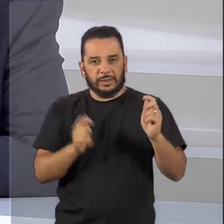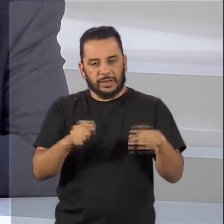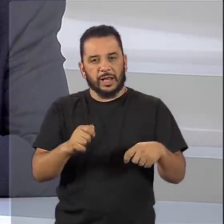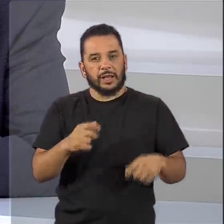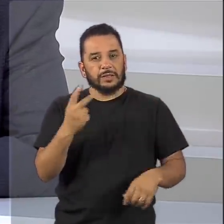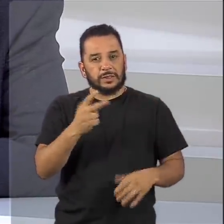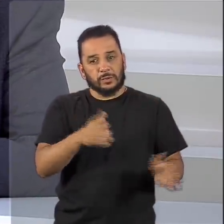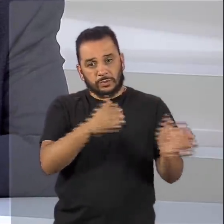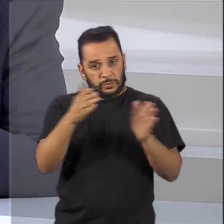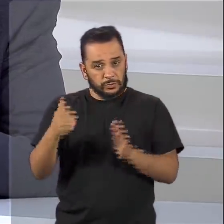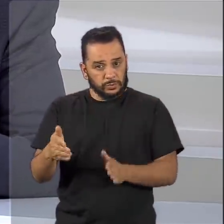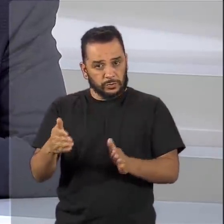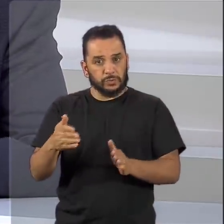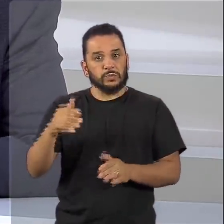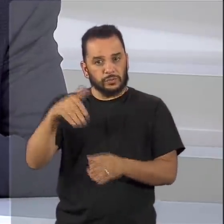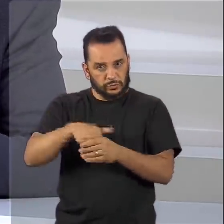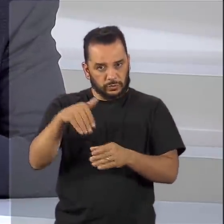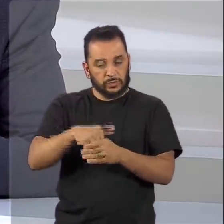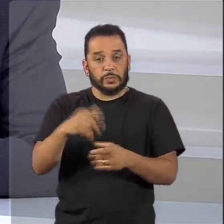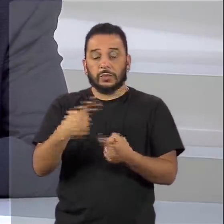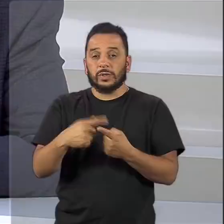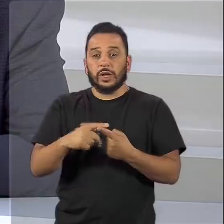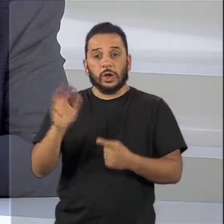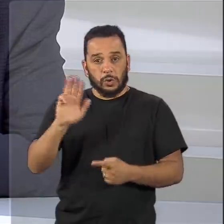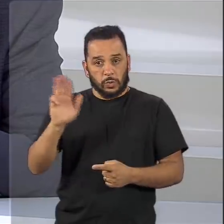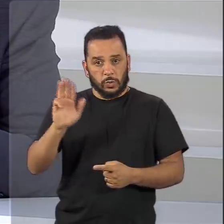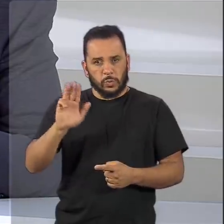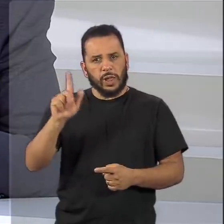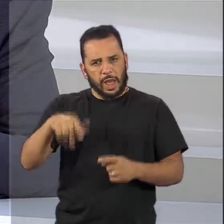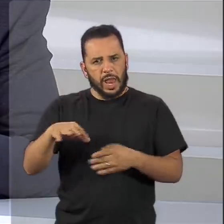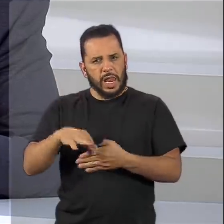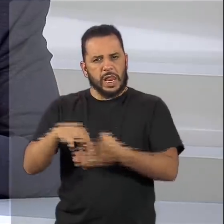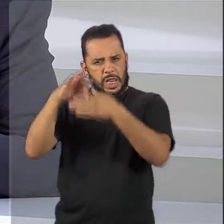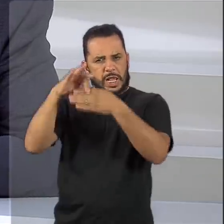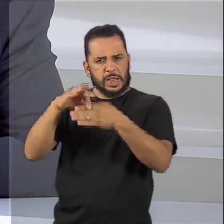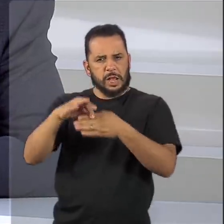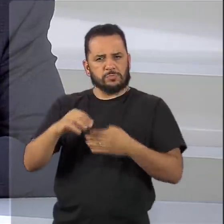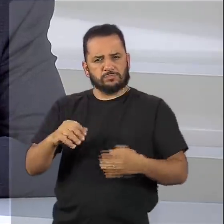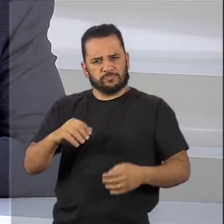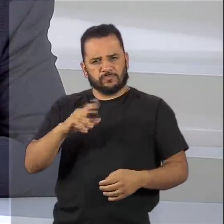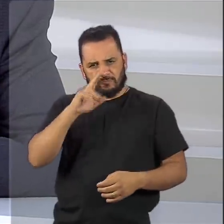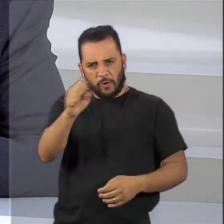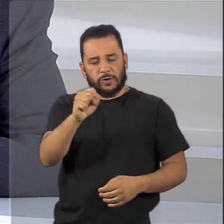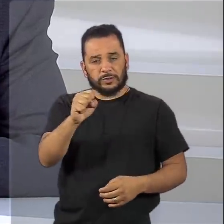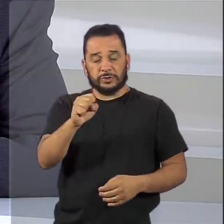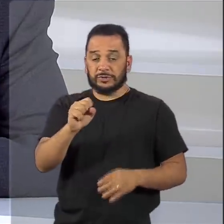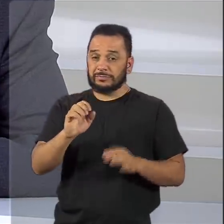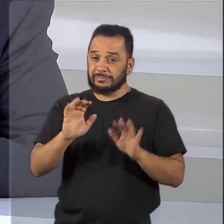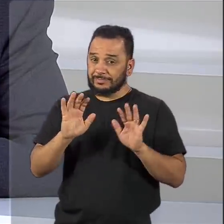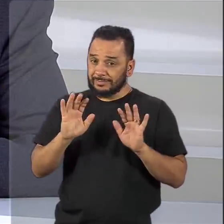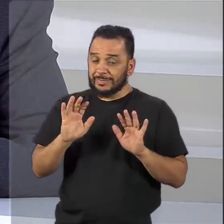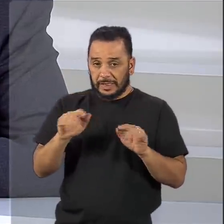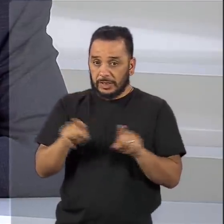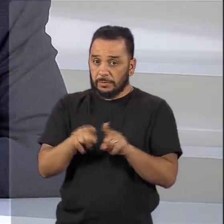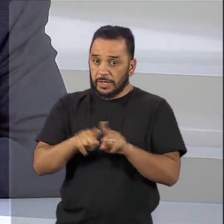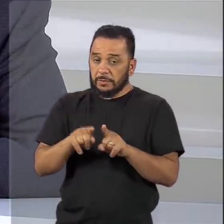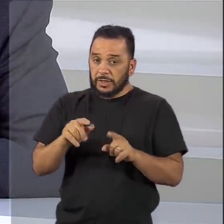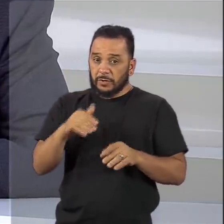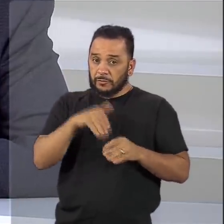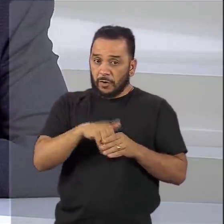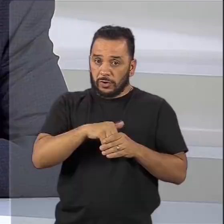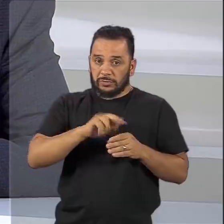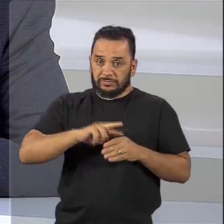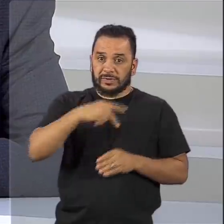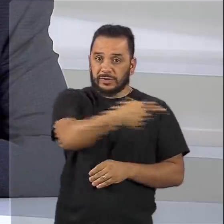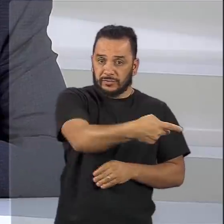porque Lula é realmente um super líder que transfere votos, mas essa questão pode inviabilizar esse sonho petista de ir